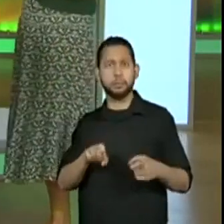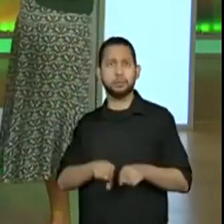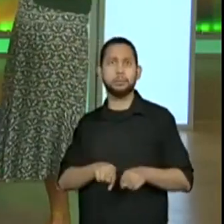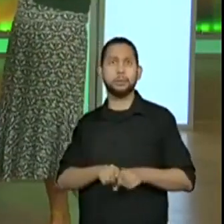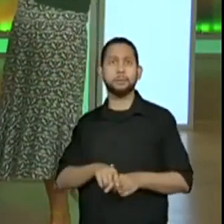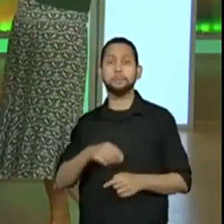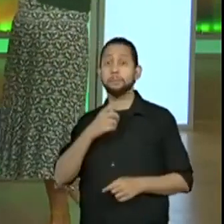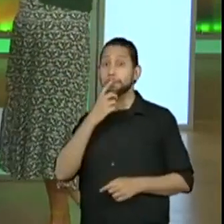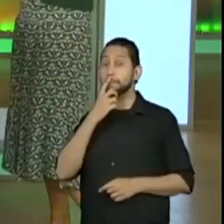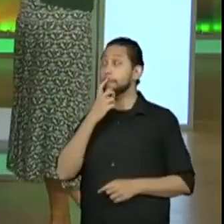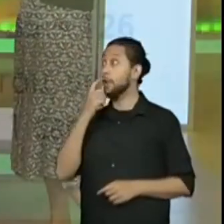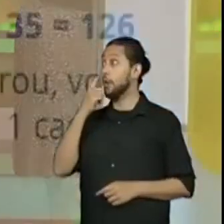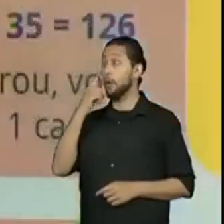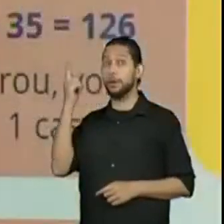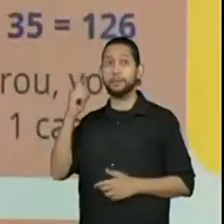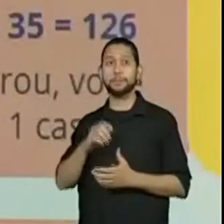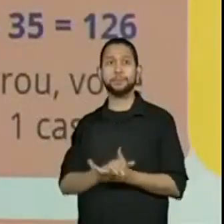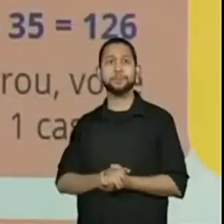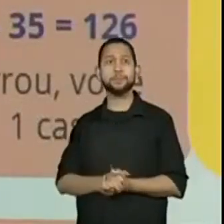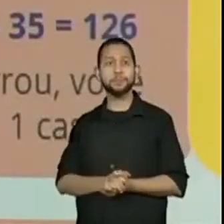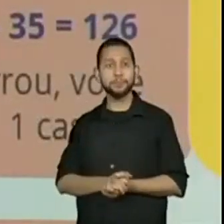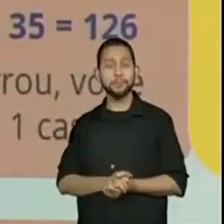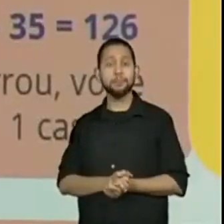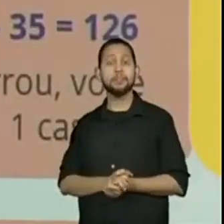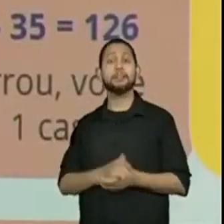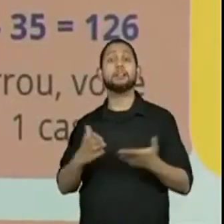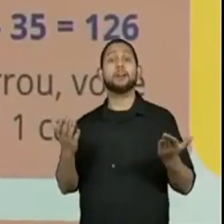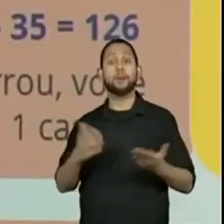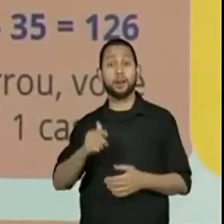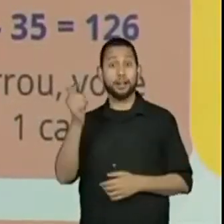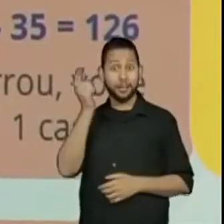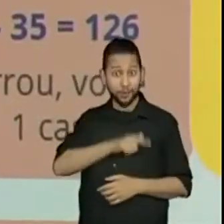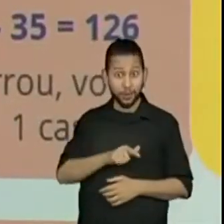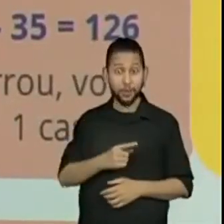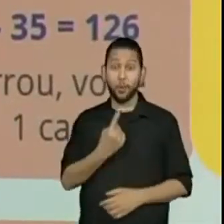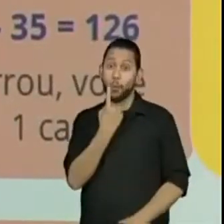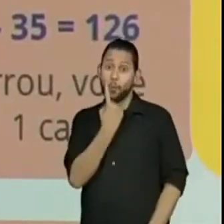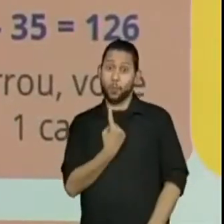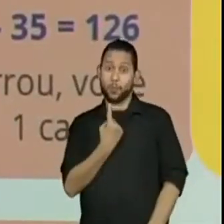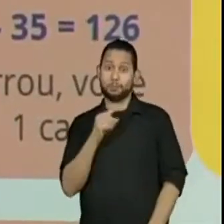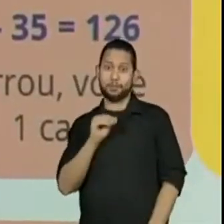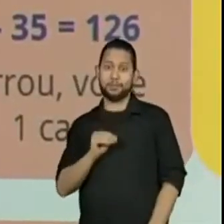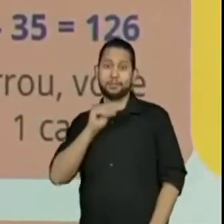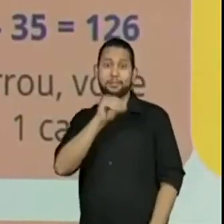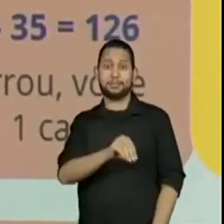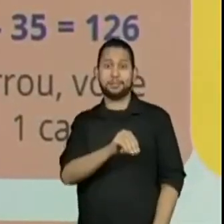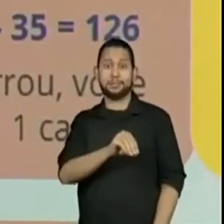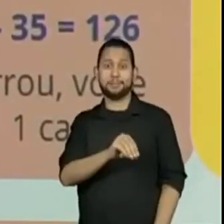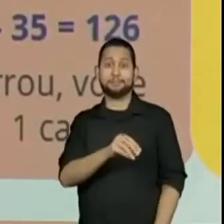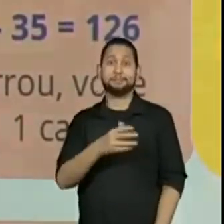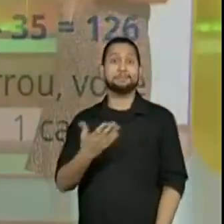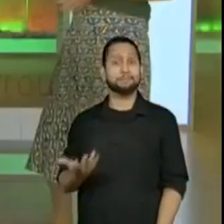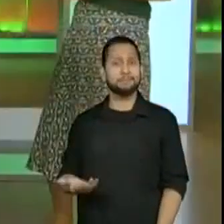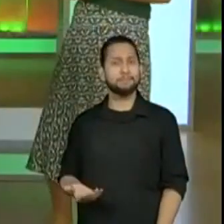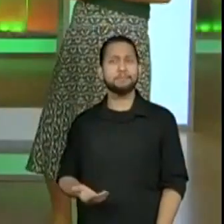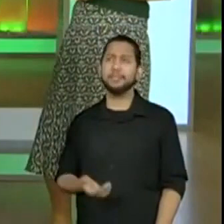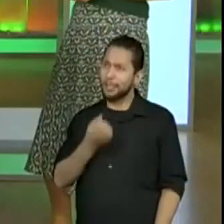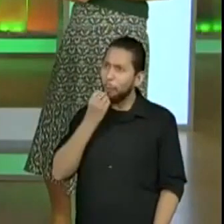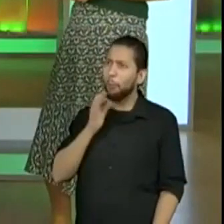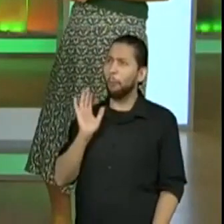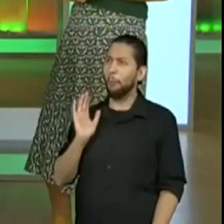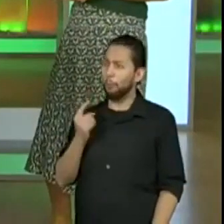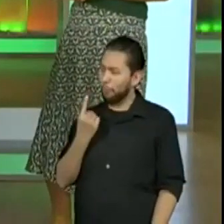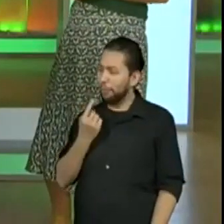tenho que fazer. Olha só isso, gente. O que você vai ter que fazer? Acertou, ande uma casinha. Mas tá bom.